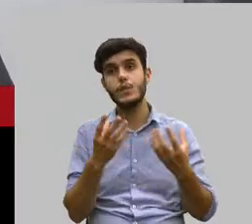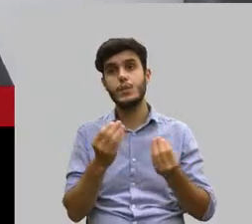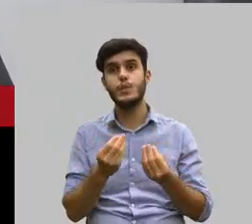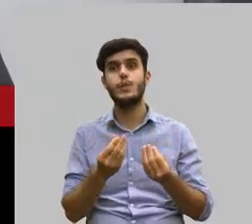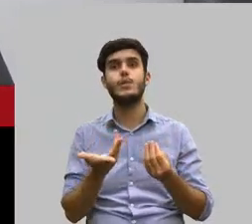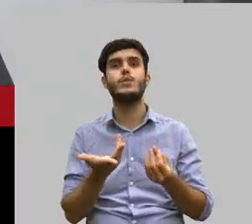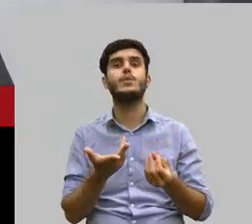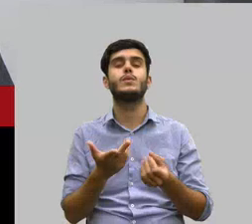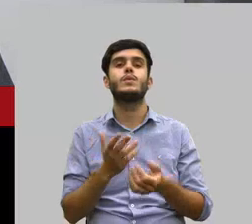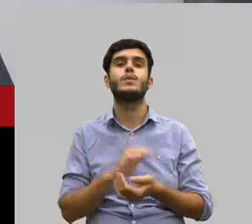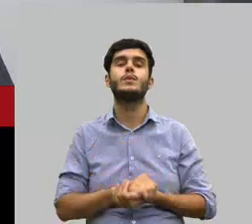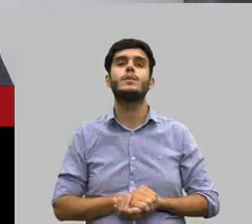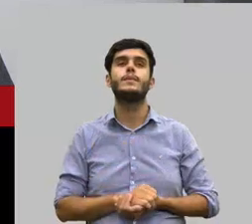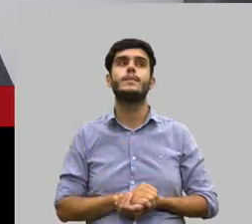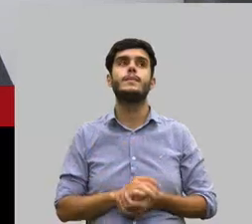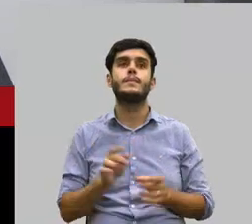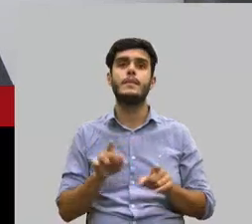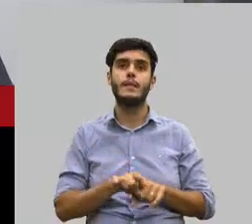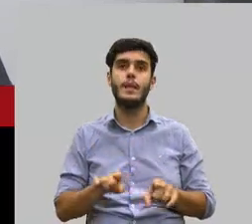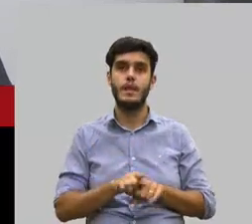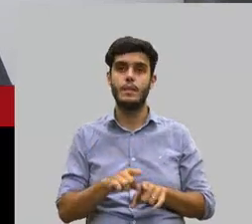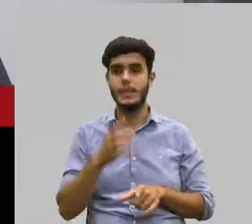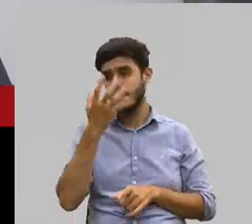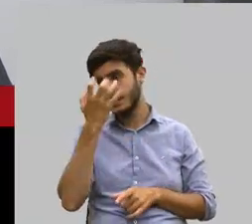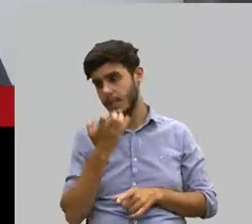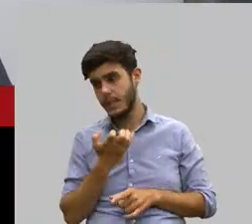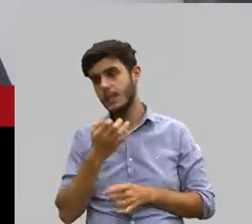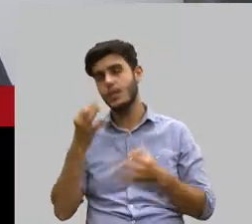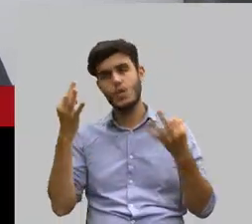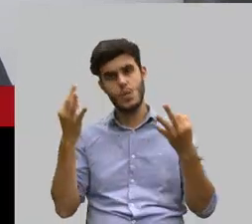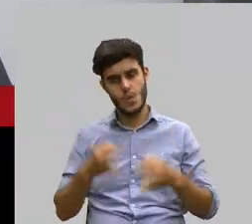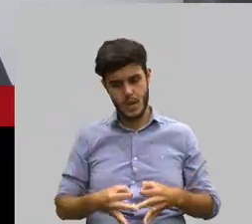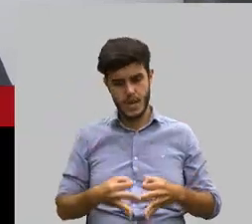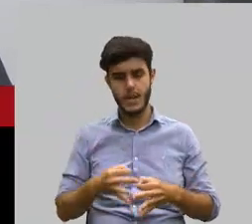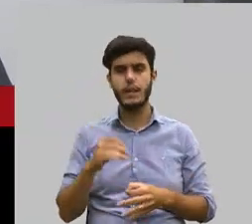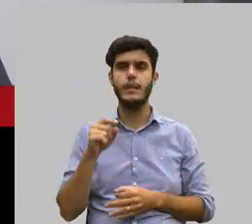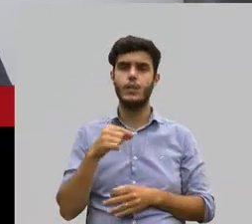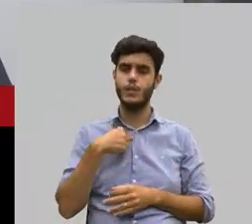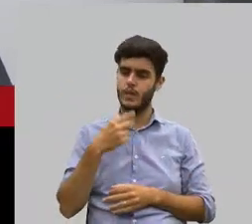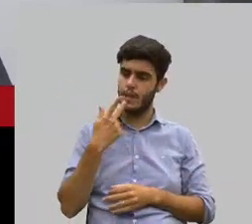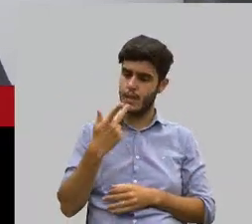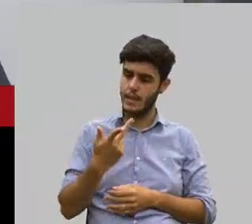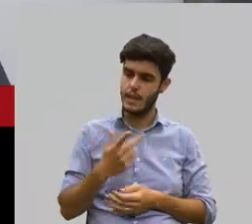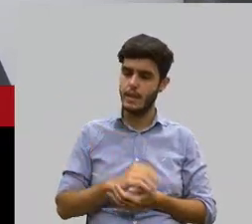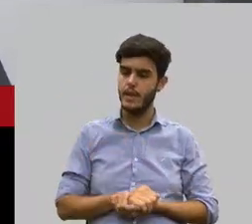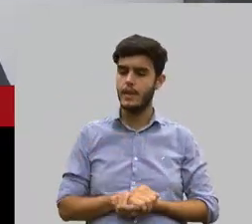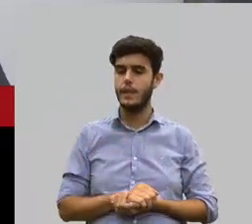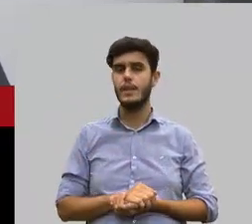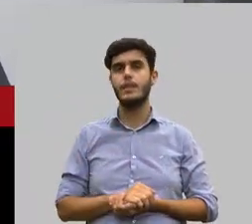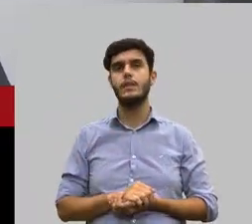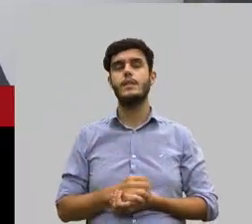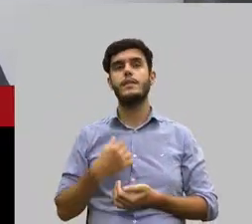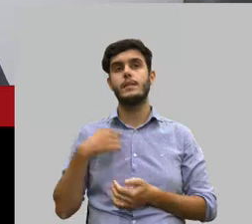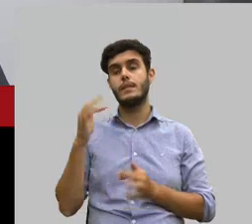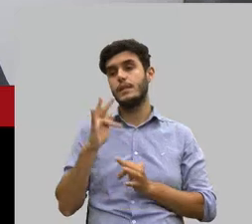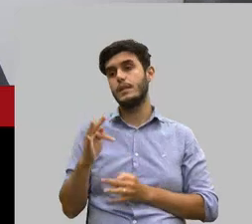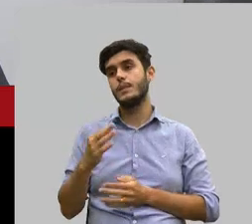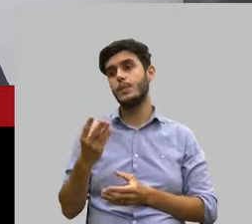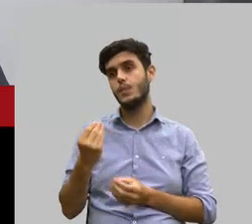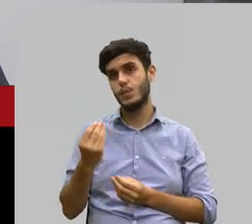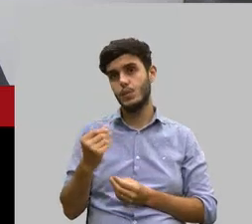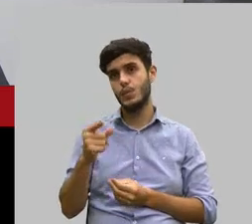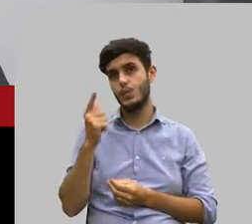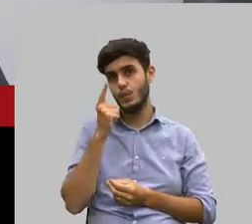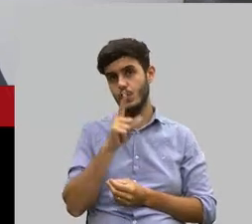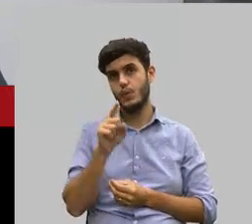aguerrida e de forma tão séria correta como eu falei e nos orgulhamos de ter aí a senhora na